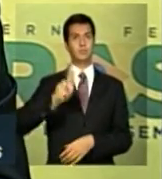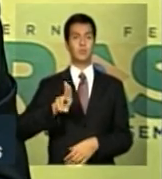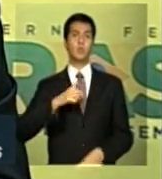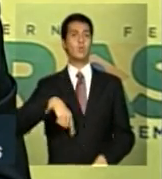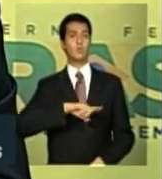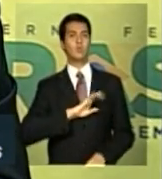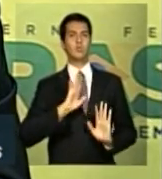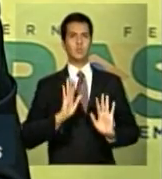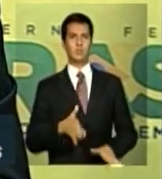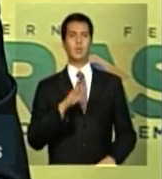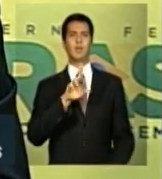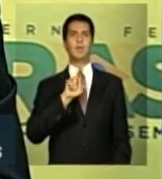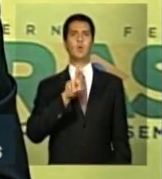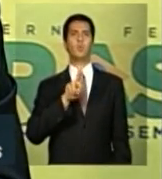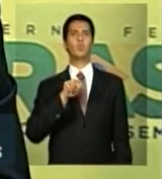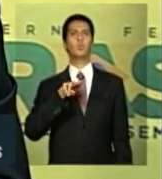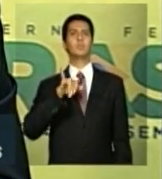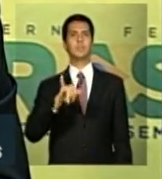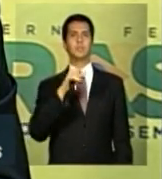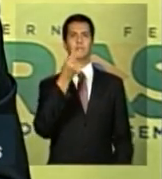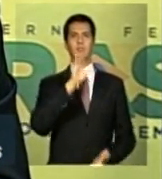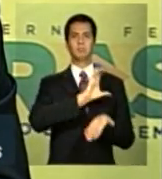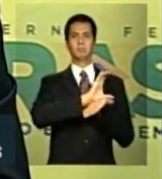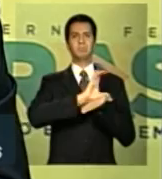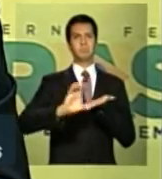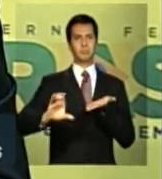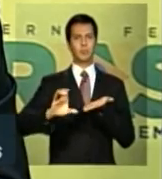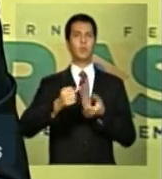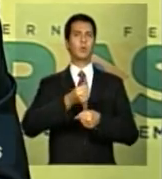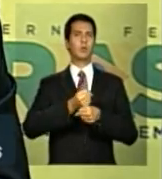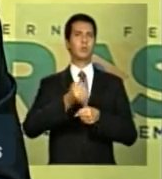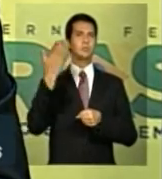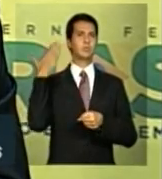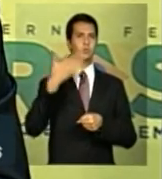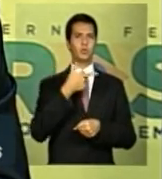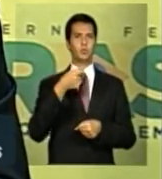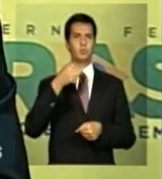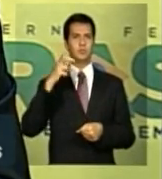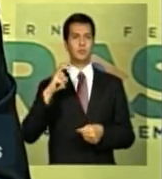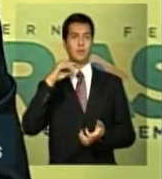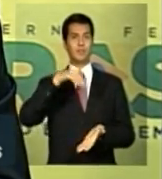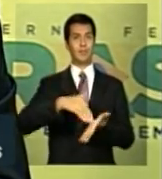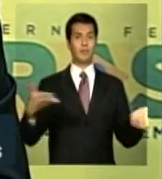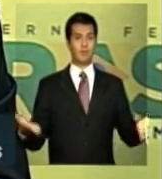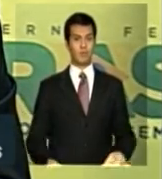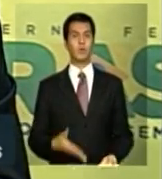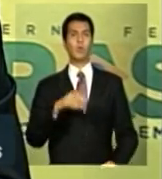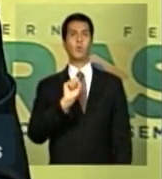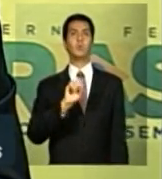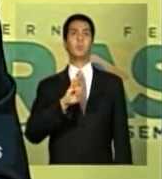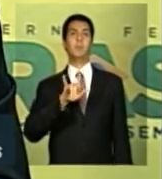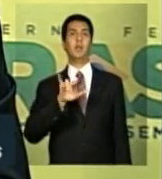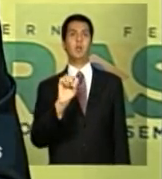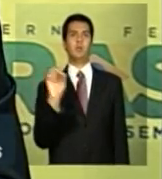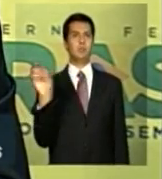na ampliação e na reestruturação, de 2005 para cá, 8 bilhões e 400 milhões de reais.